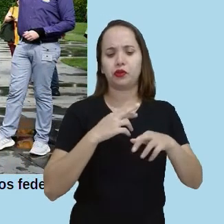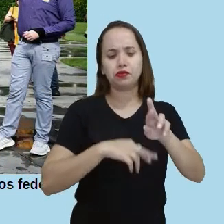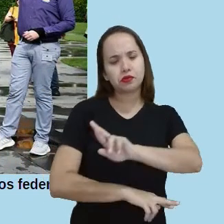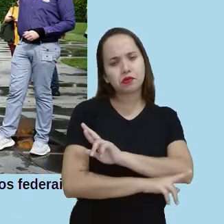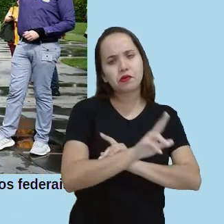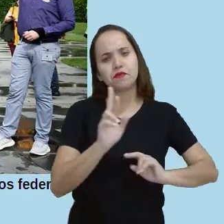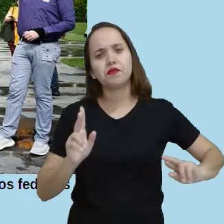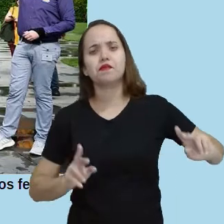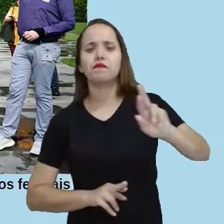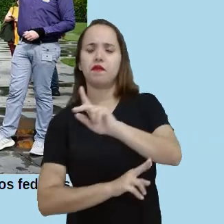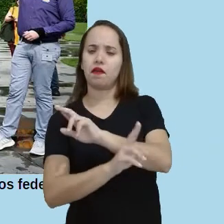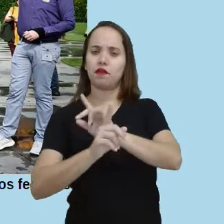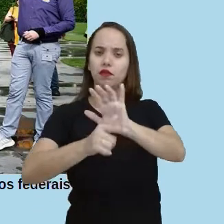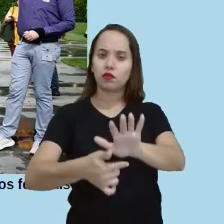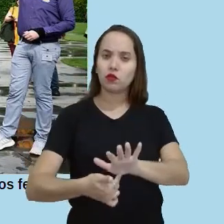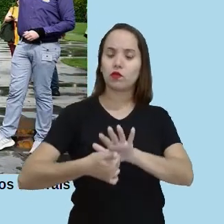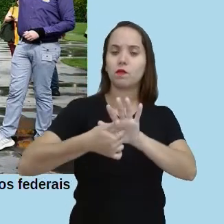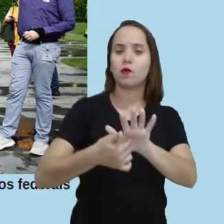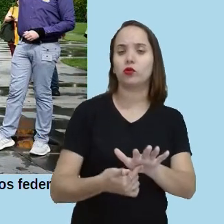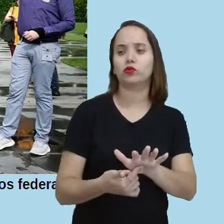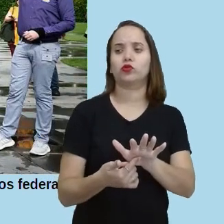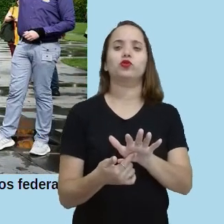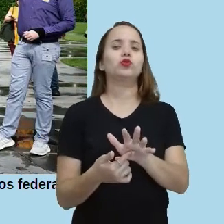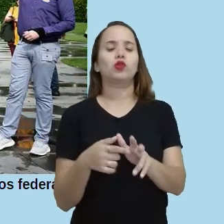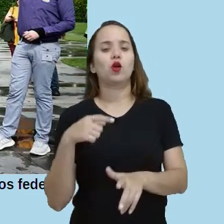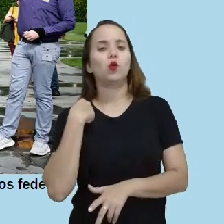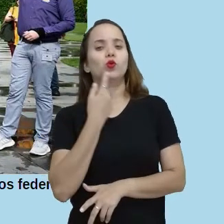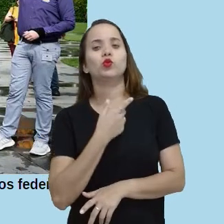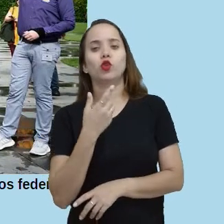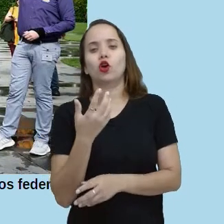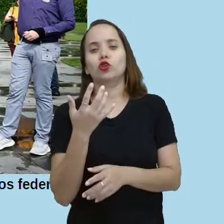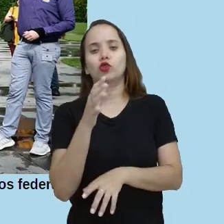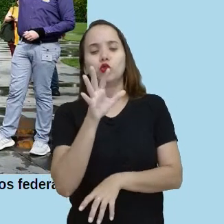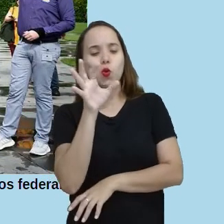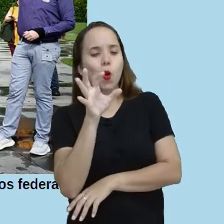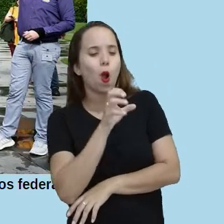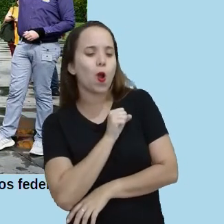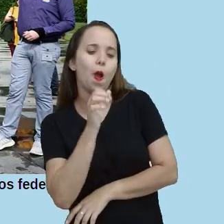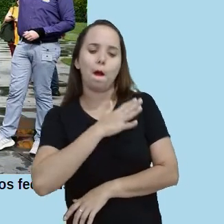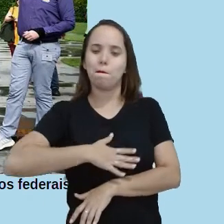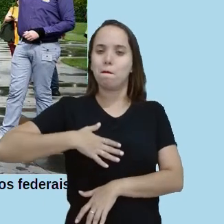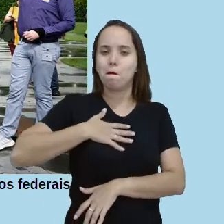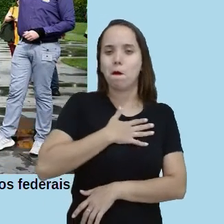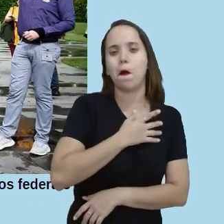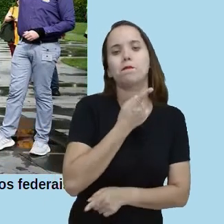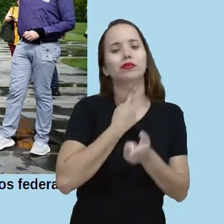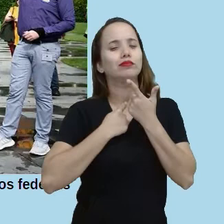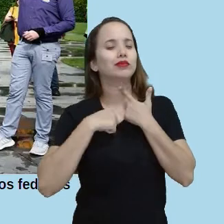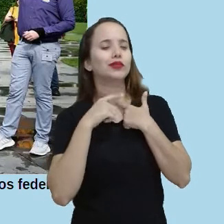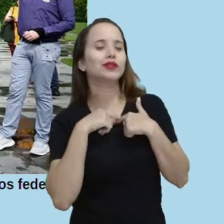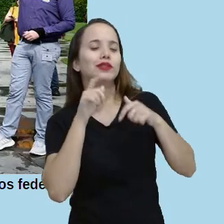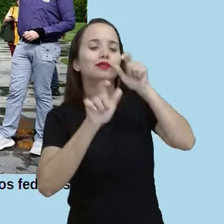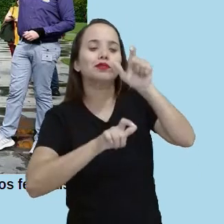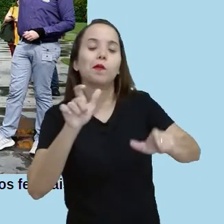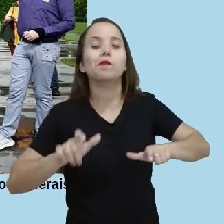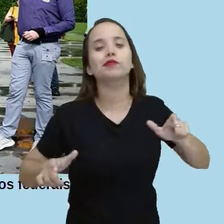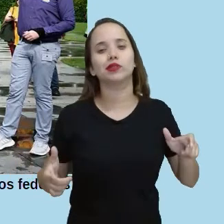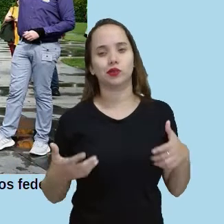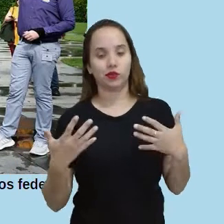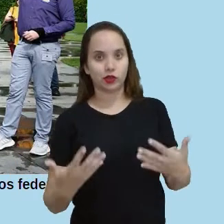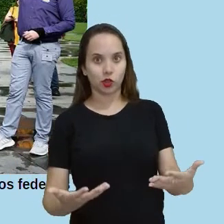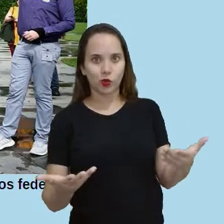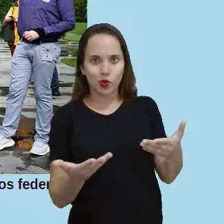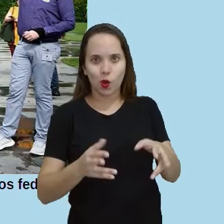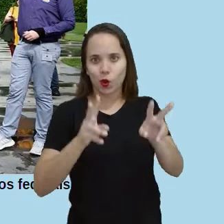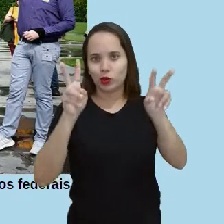diferentes da gente manifestar o nosso apreço, o nosso gostar, o nosso desejo por outra pessoa. Então agora a gente vai